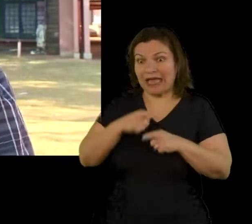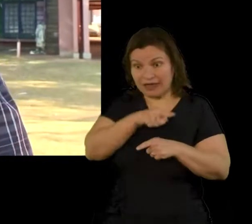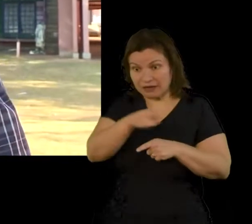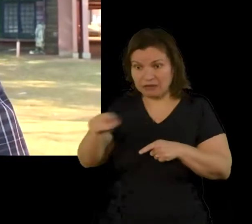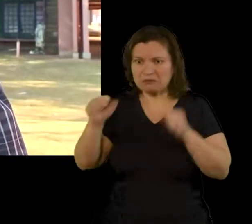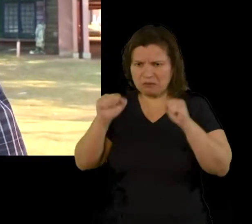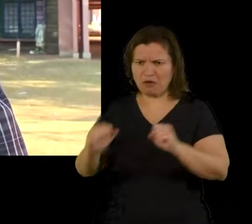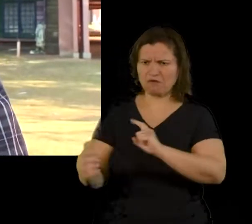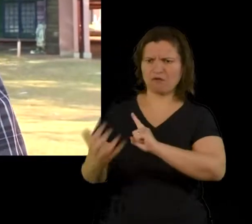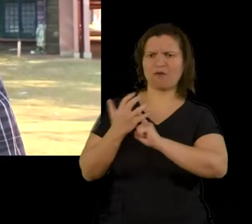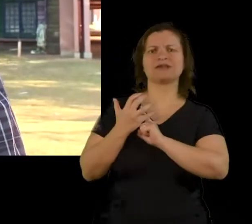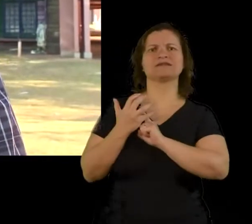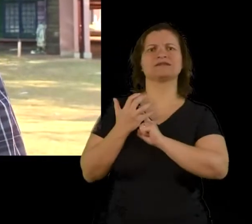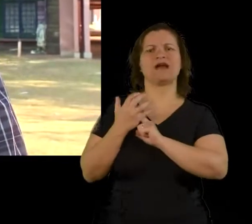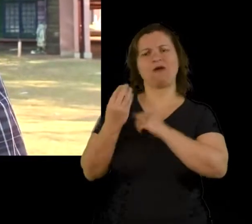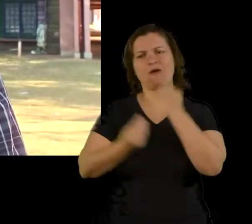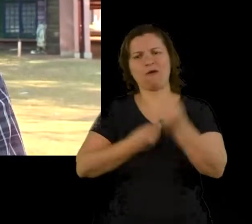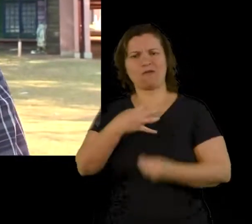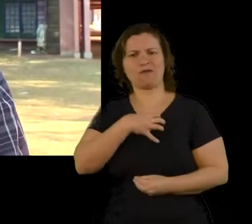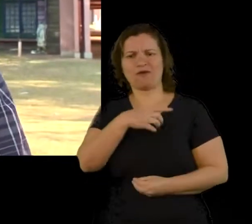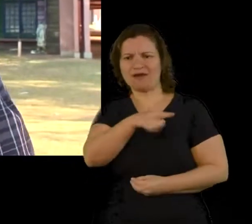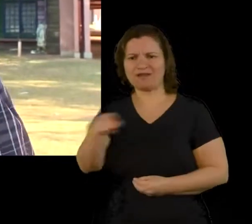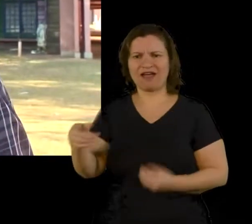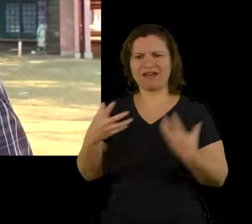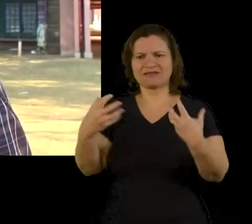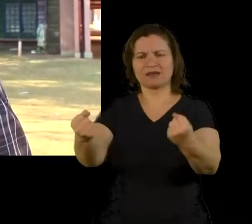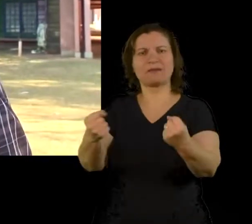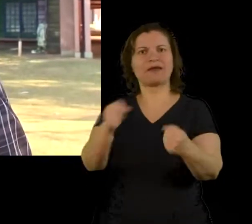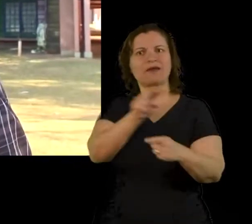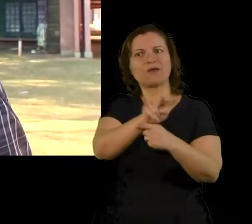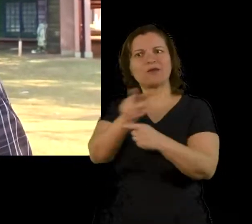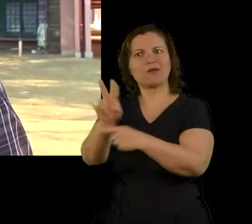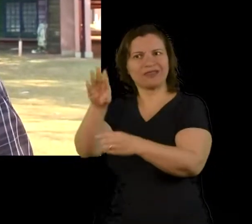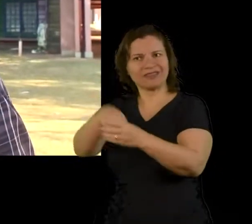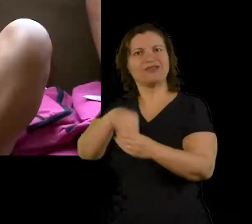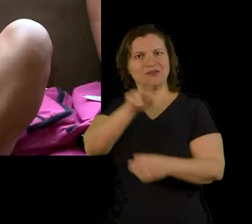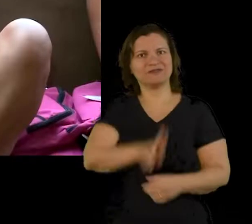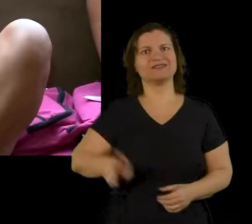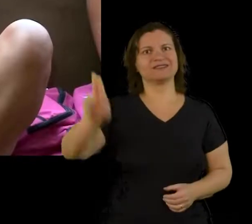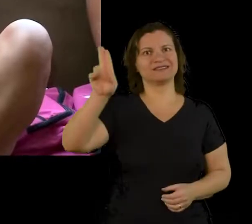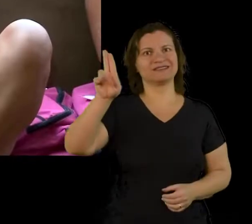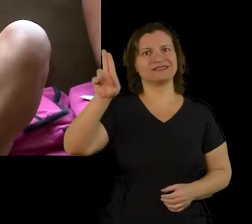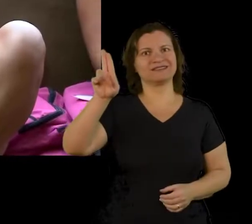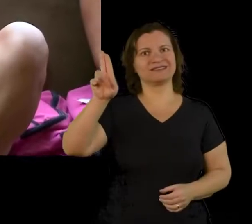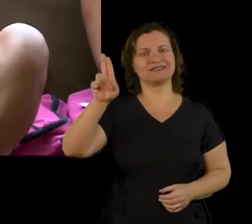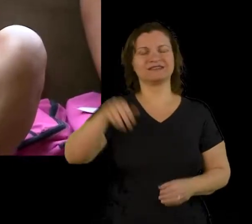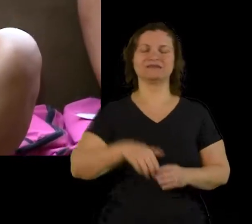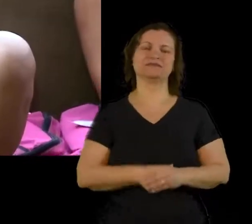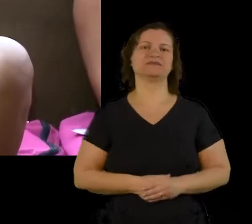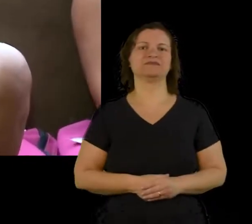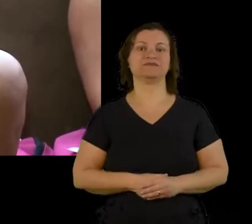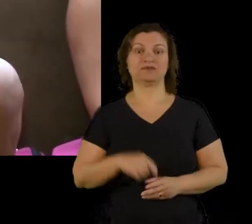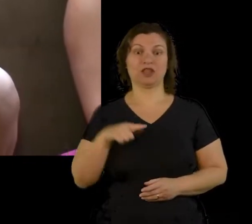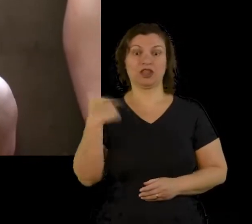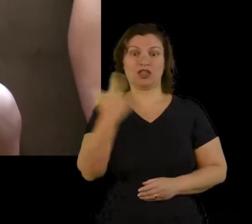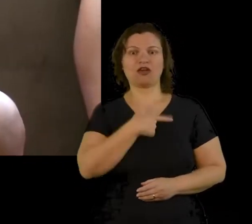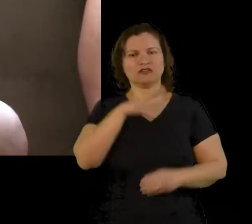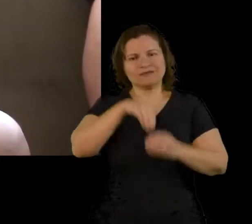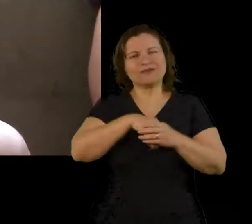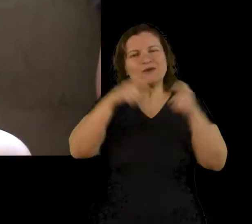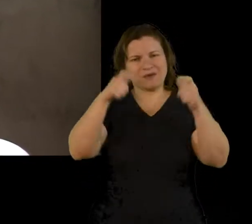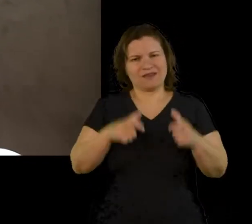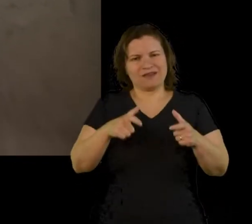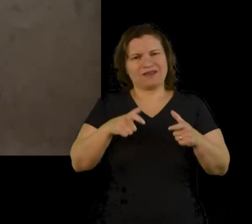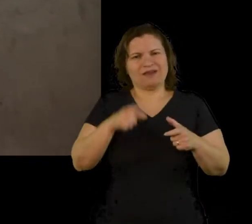pode influenciar a forma como eles vão receber cuidados na universidade. Nos nossos órgãos de cuidado